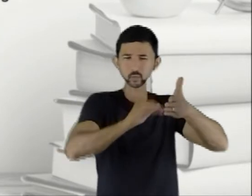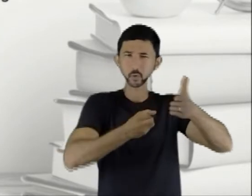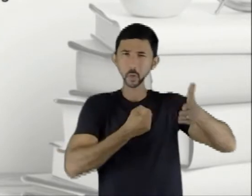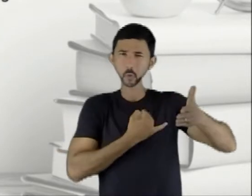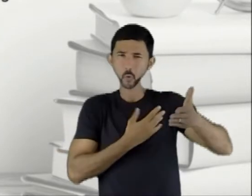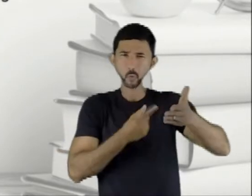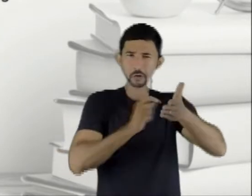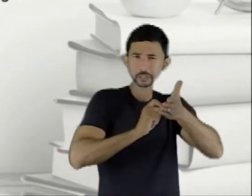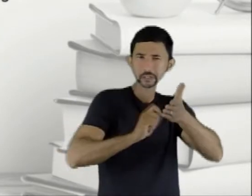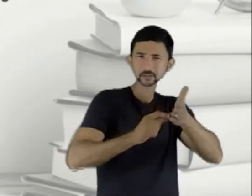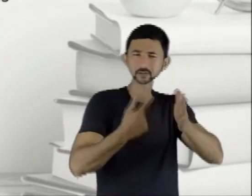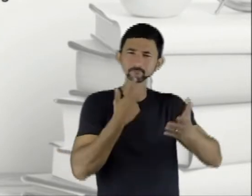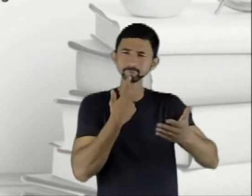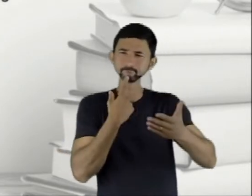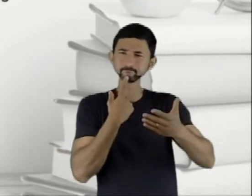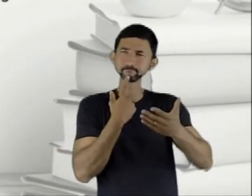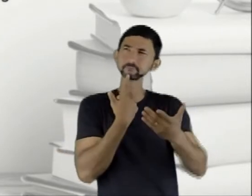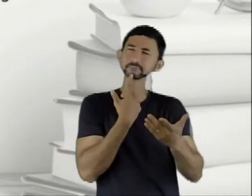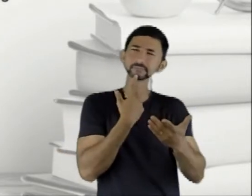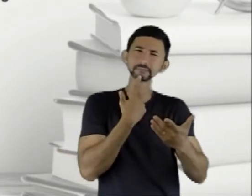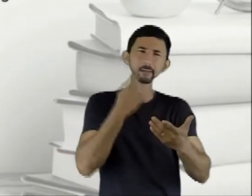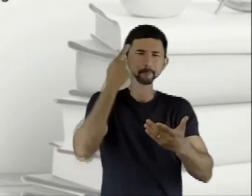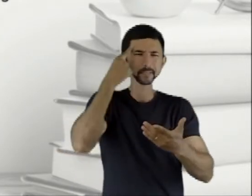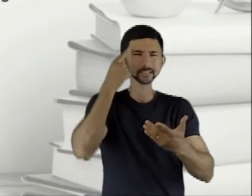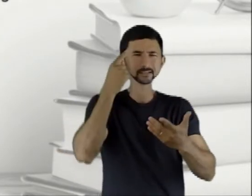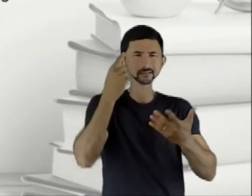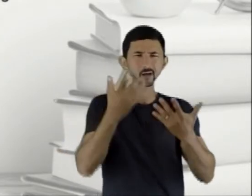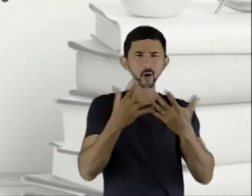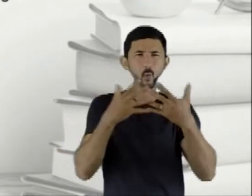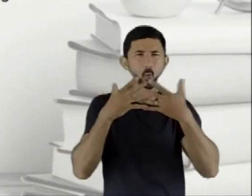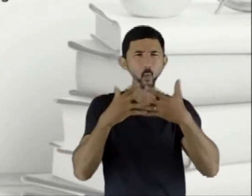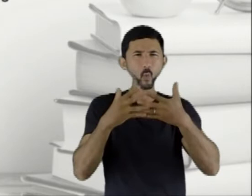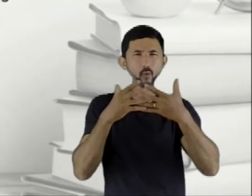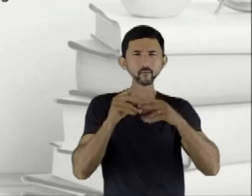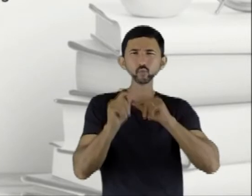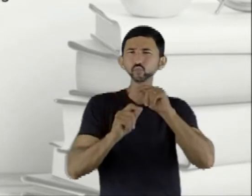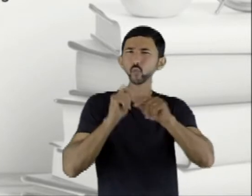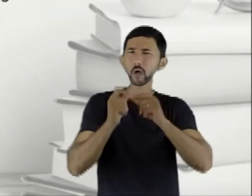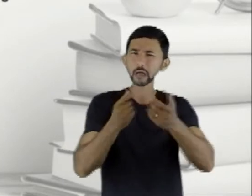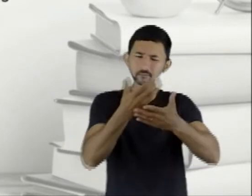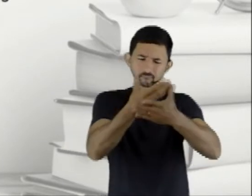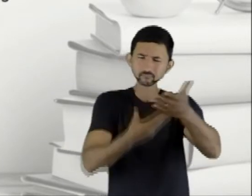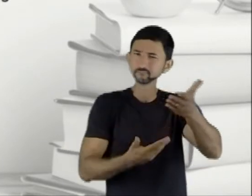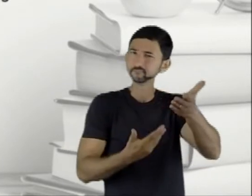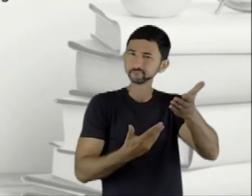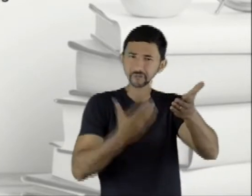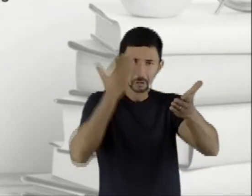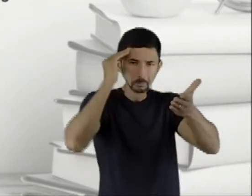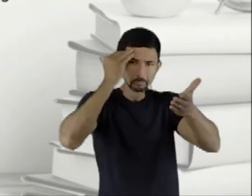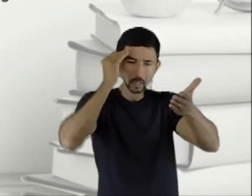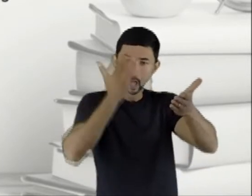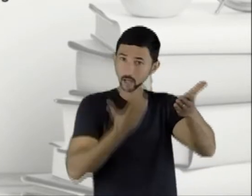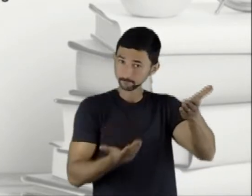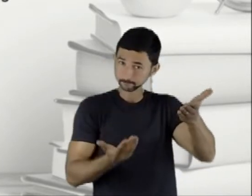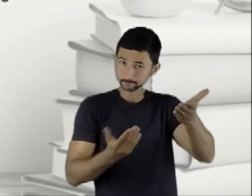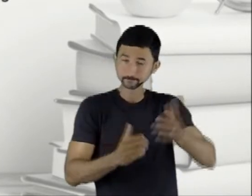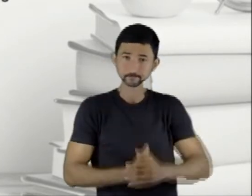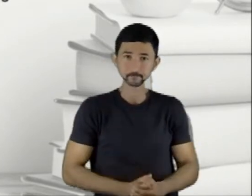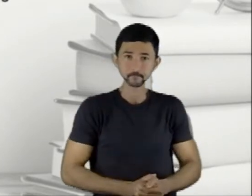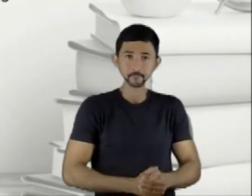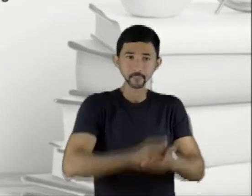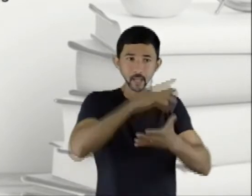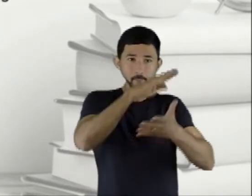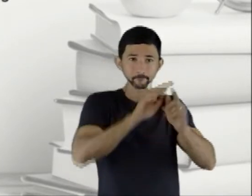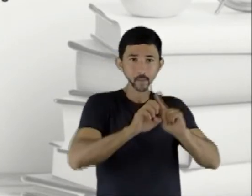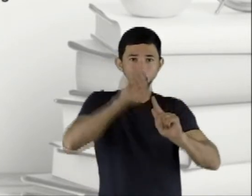e de repente ter ficado confuso em relação à leitura desses dados, certo? Os gráficos eles